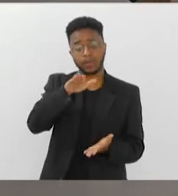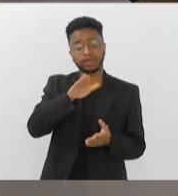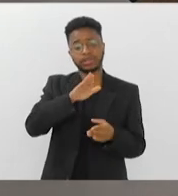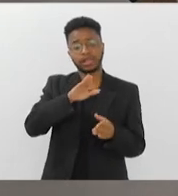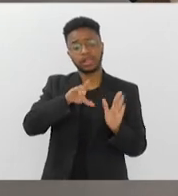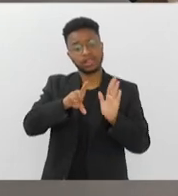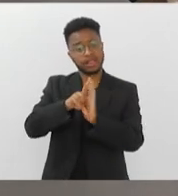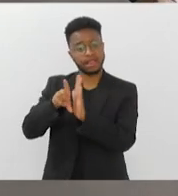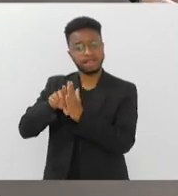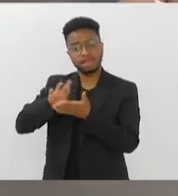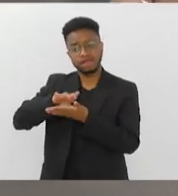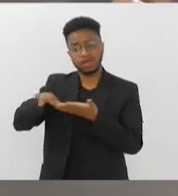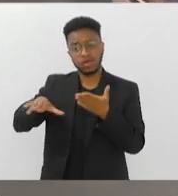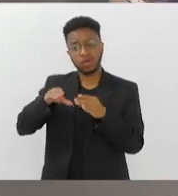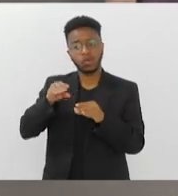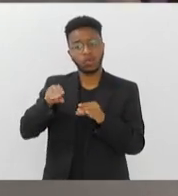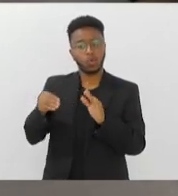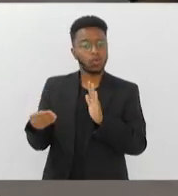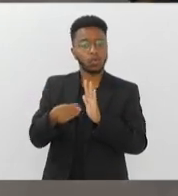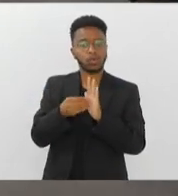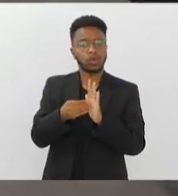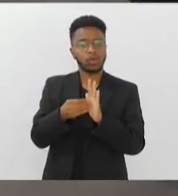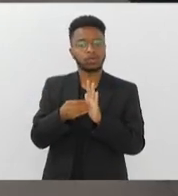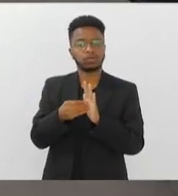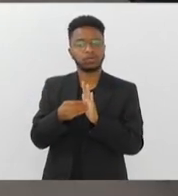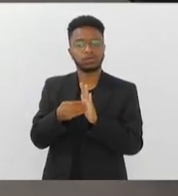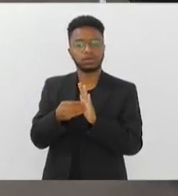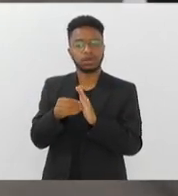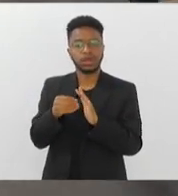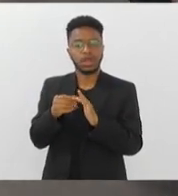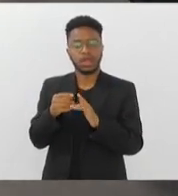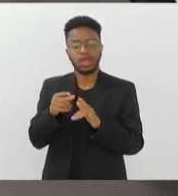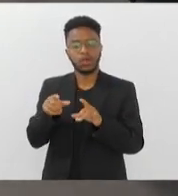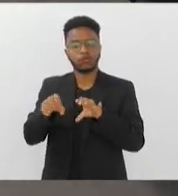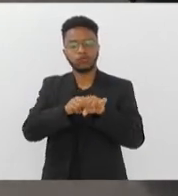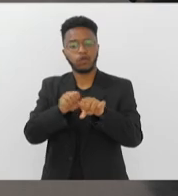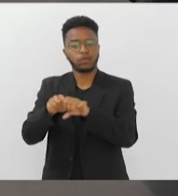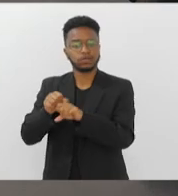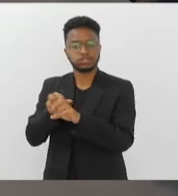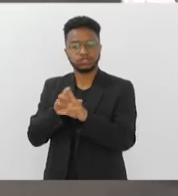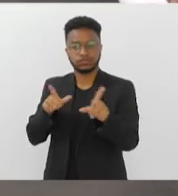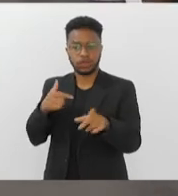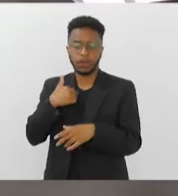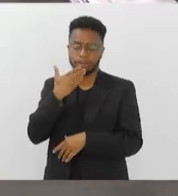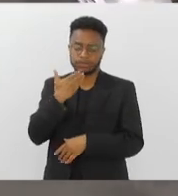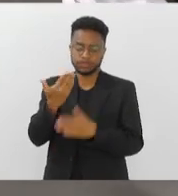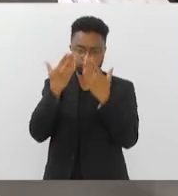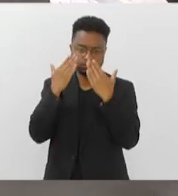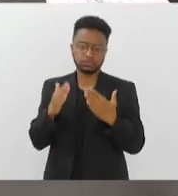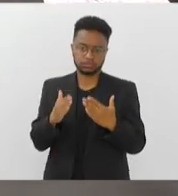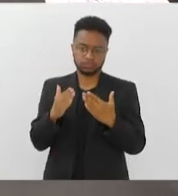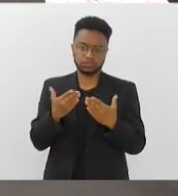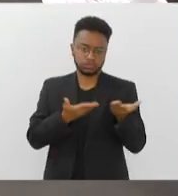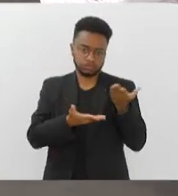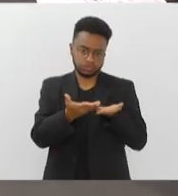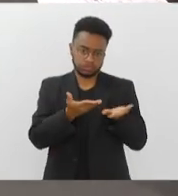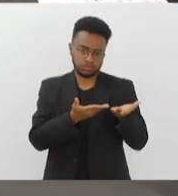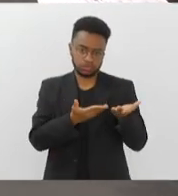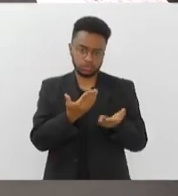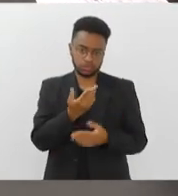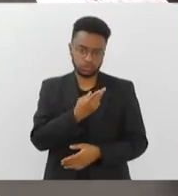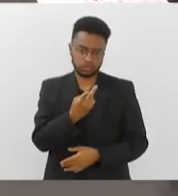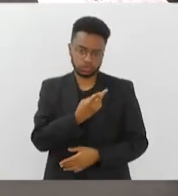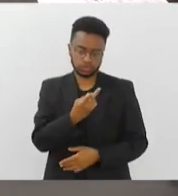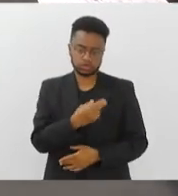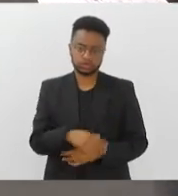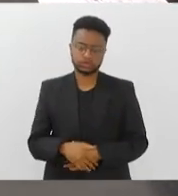com as especialidades das especialidades que não está no gibi. Vamos pedir vista. Eu vou pedir vista, então, compartilhar, deputado Luiz Paulo.